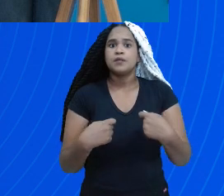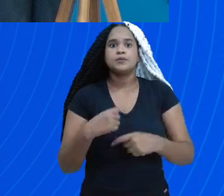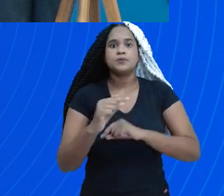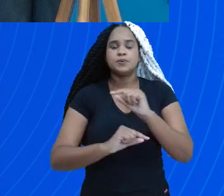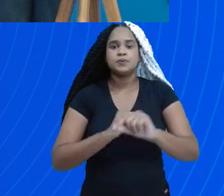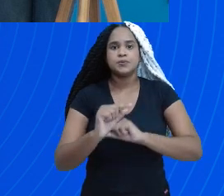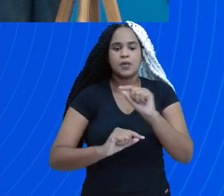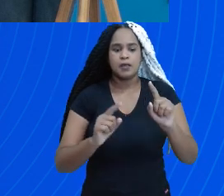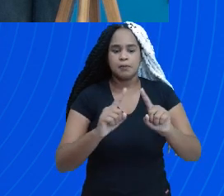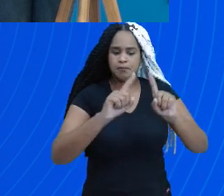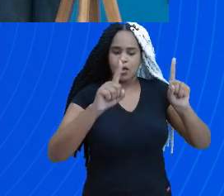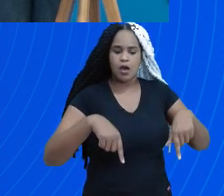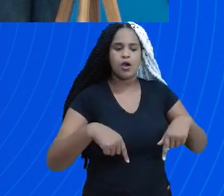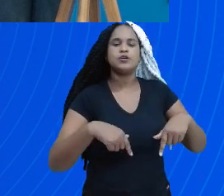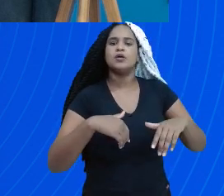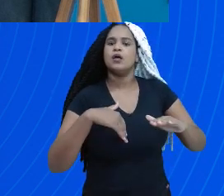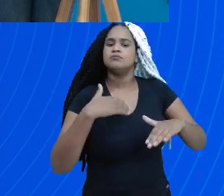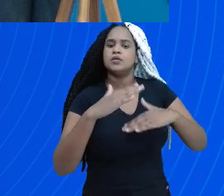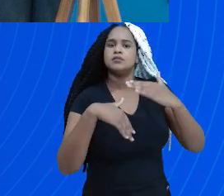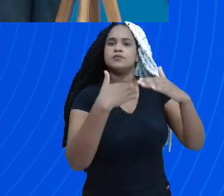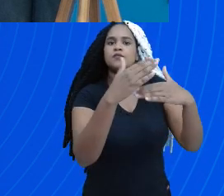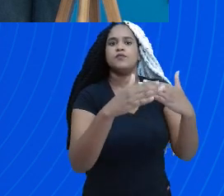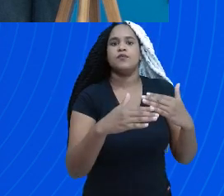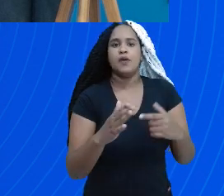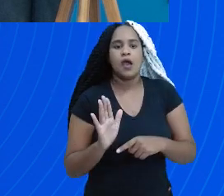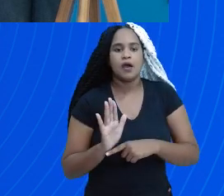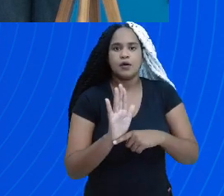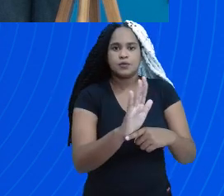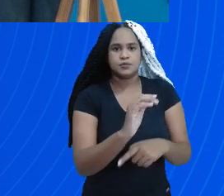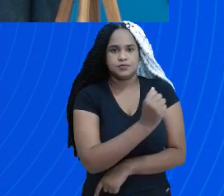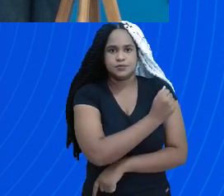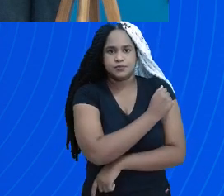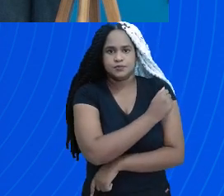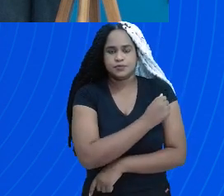desenvolvimento global que a gente precisa construir para esses estudantes.